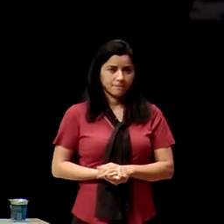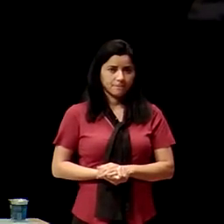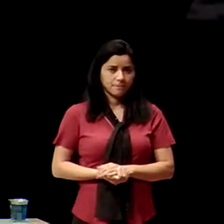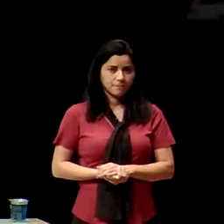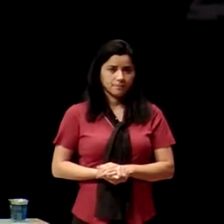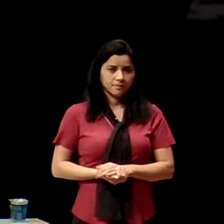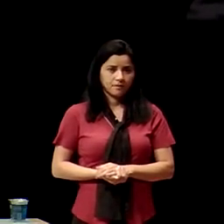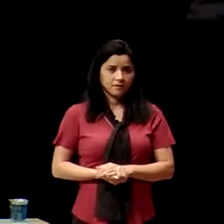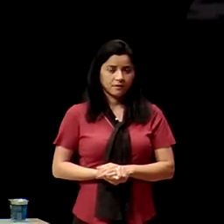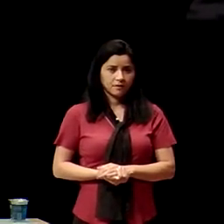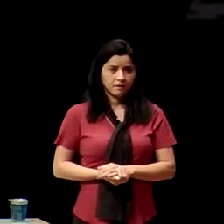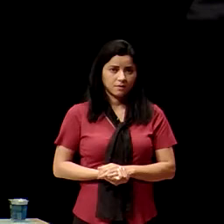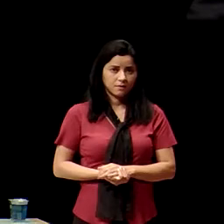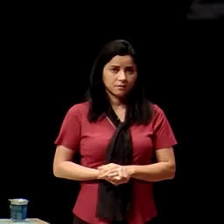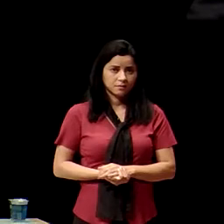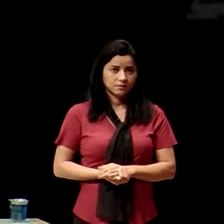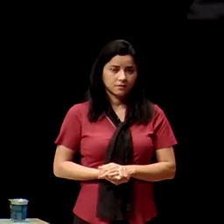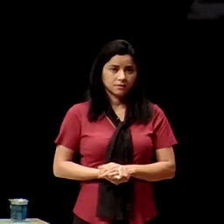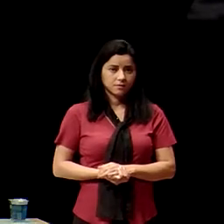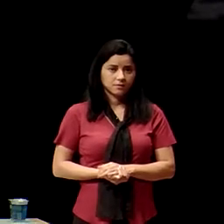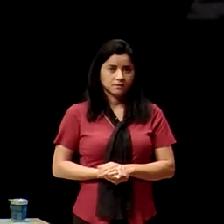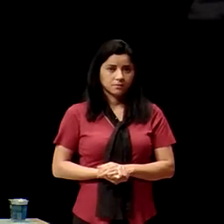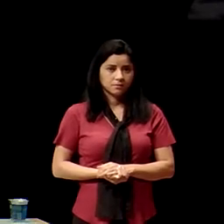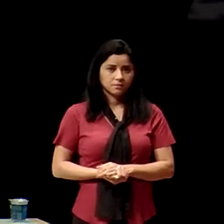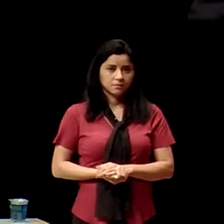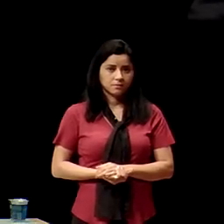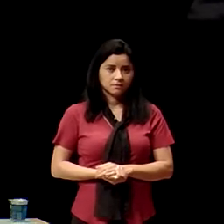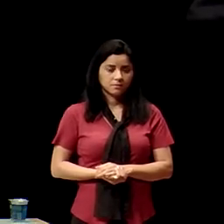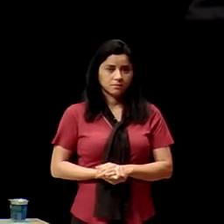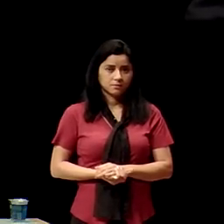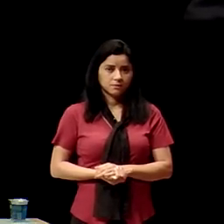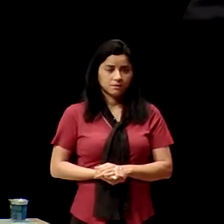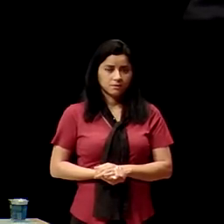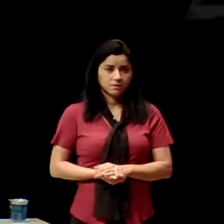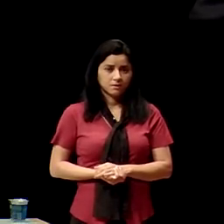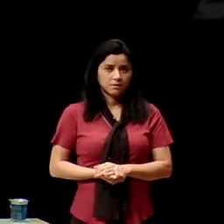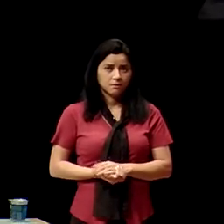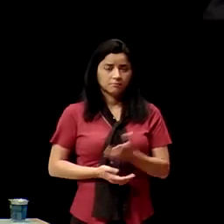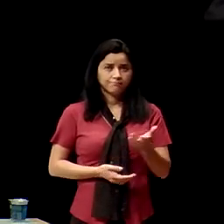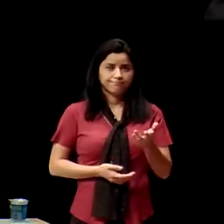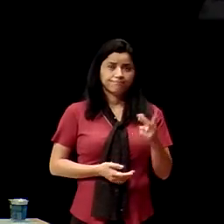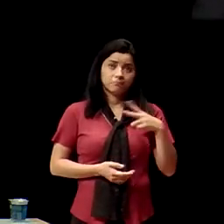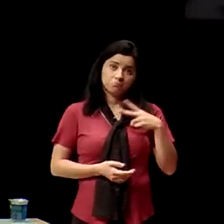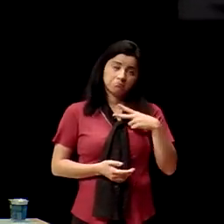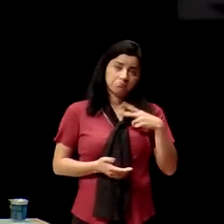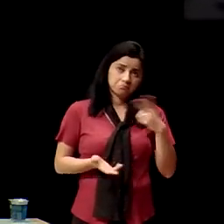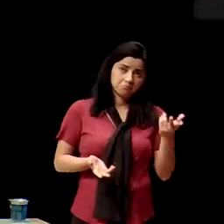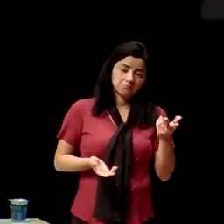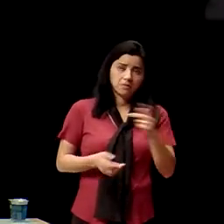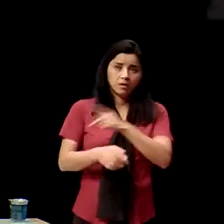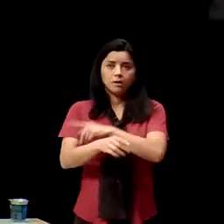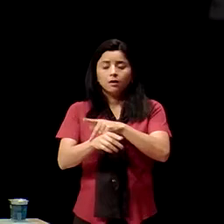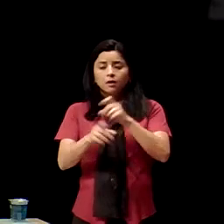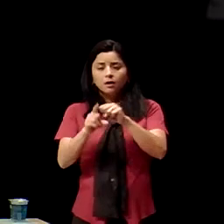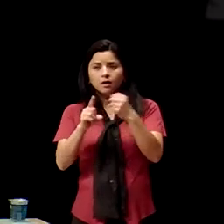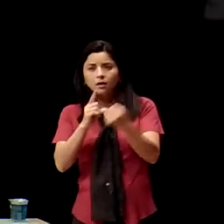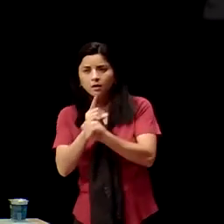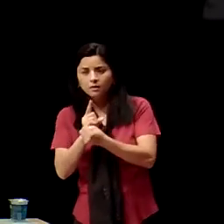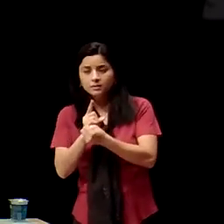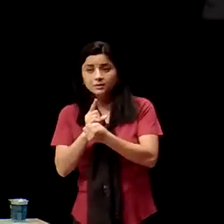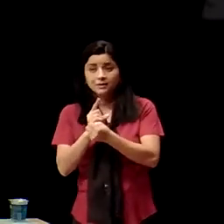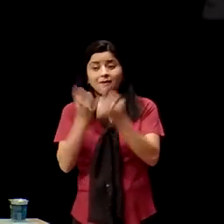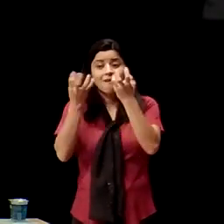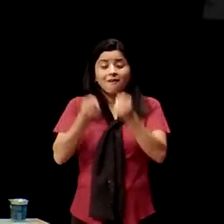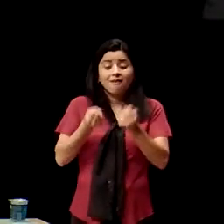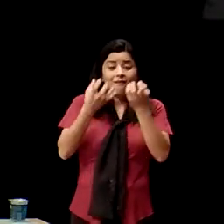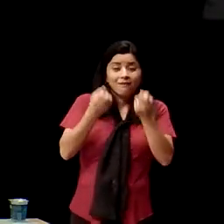and dialogue-based working methods in particular. Em particular, a pedagogia social, ela leva em